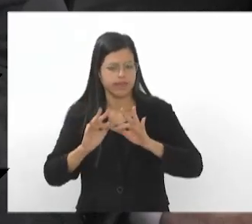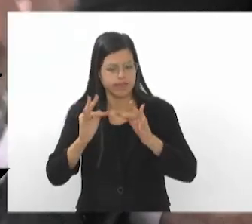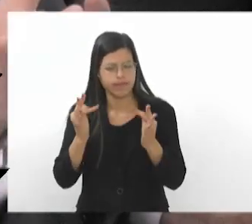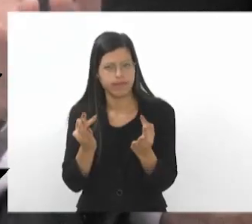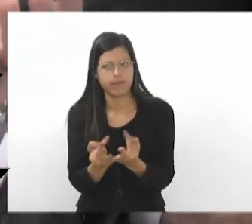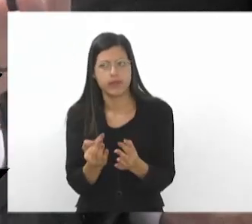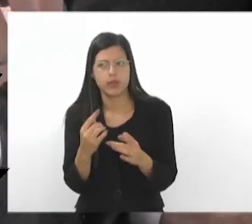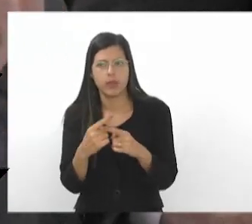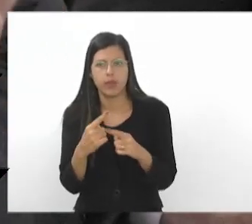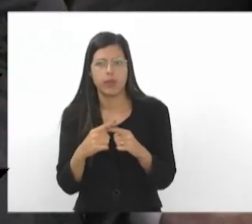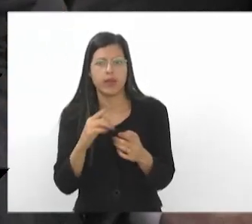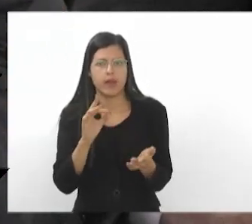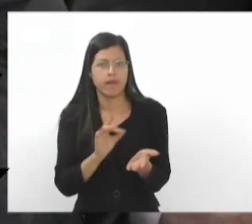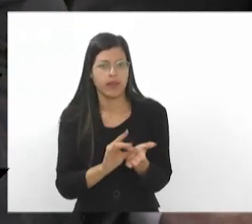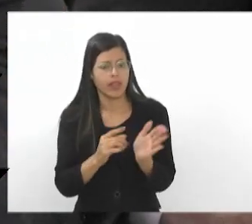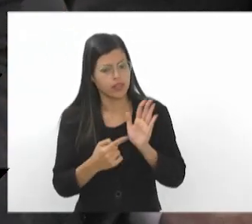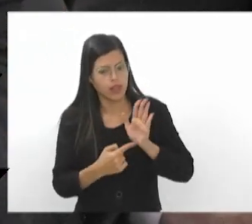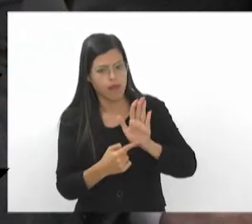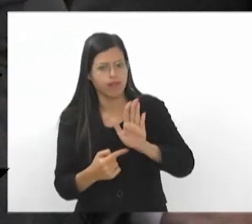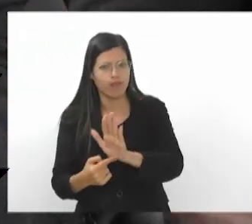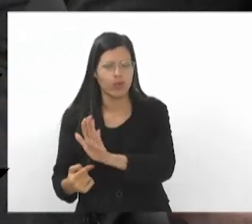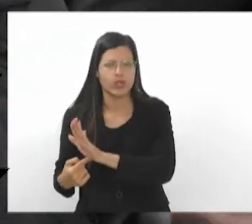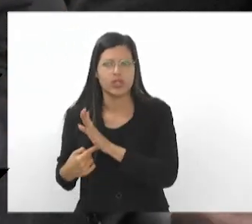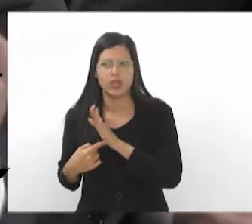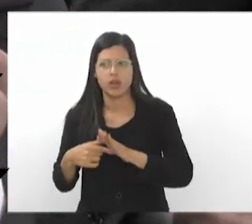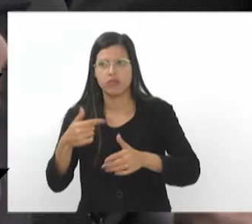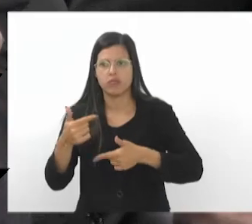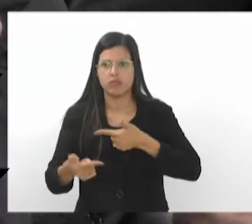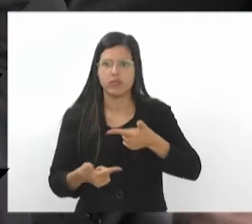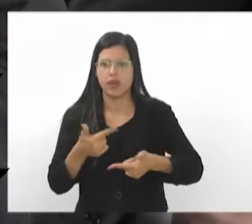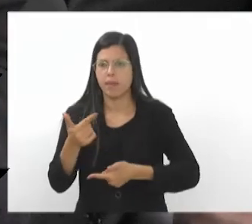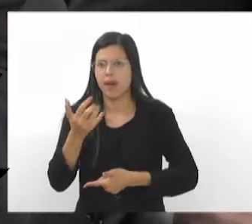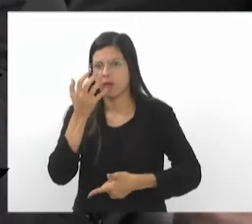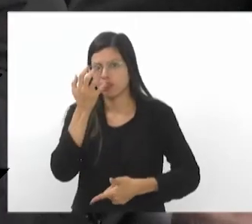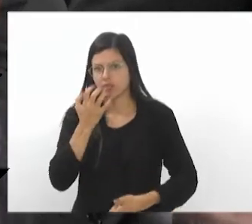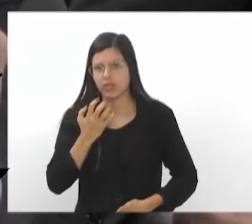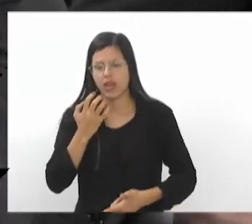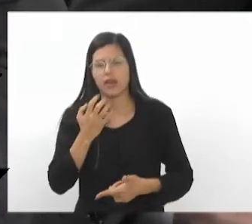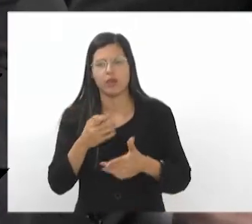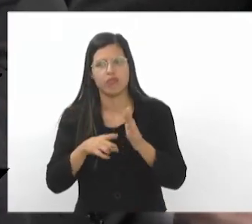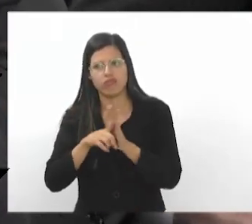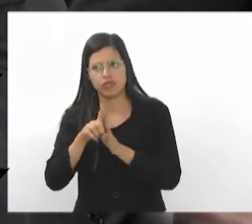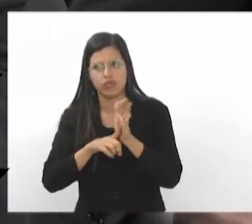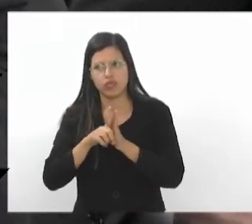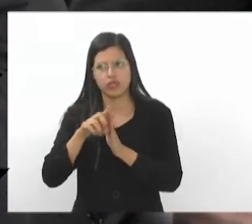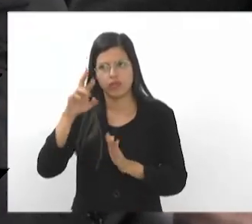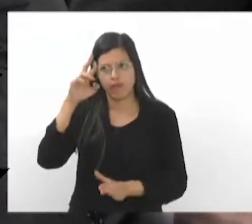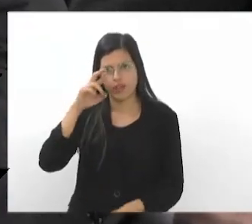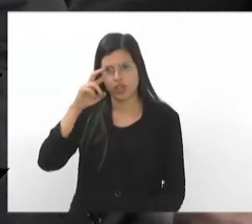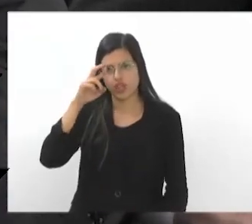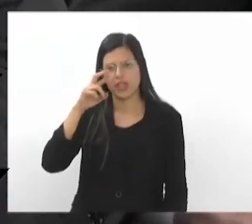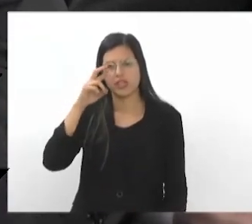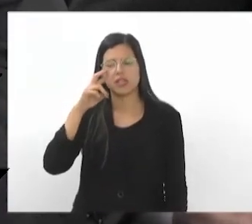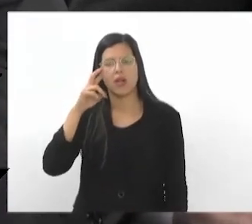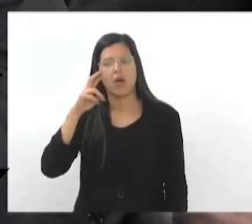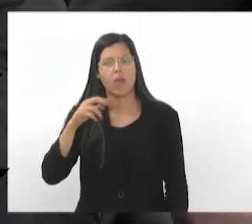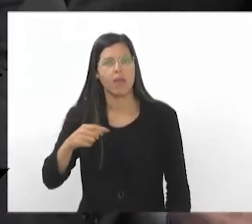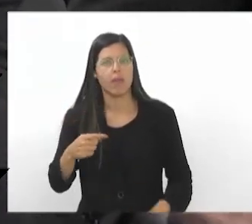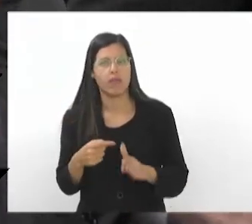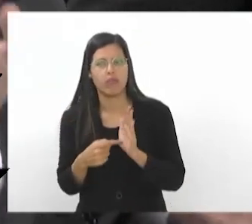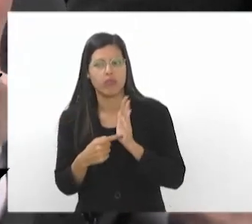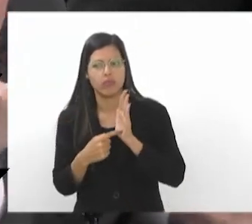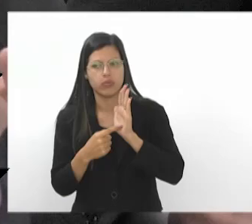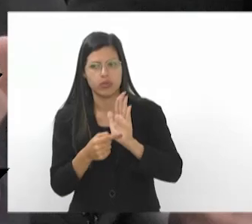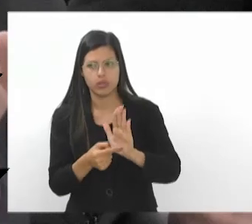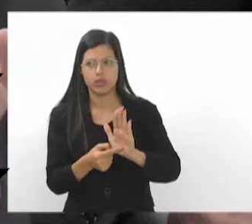verdade estava aparecendo. A gente estava ali fazendo um trabalho muito sério e de investigação, mostrando que a